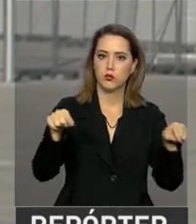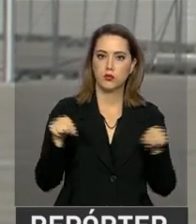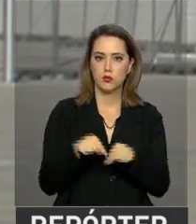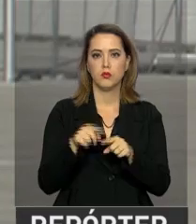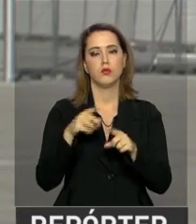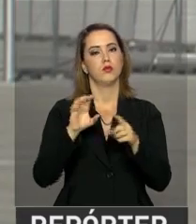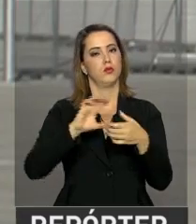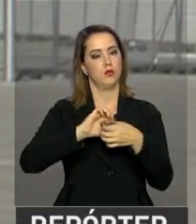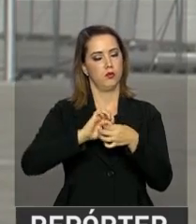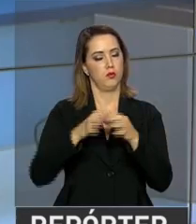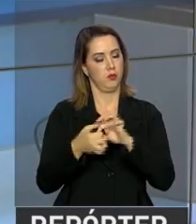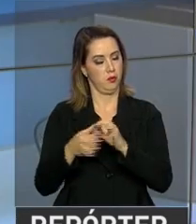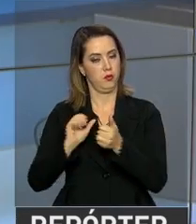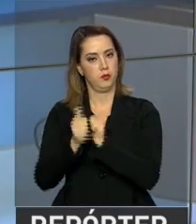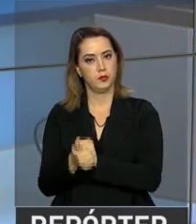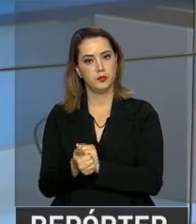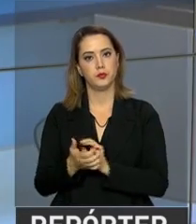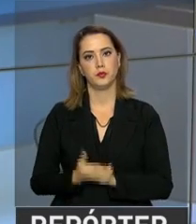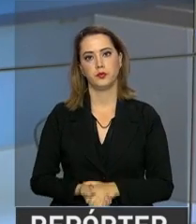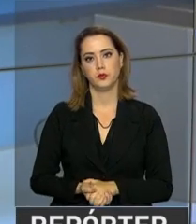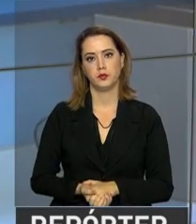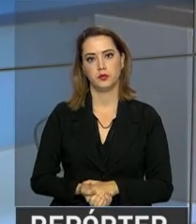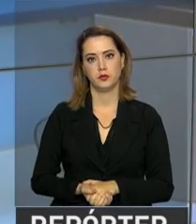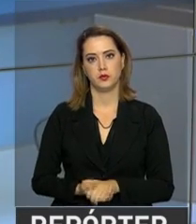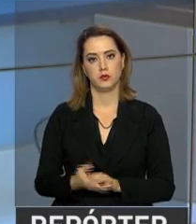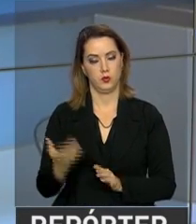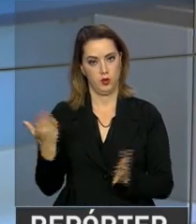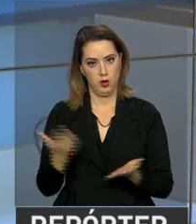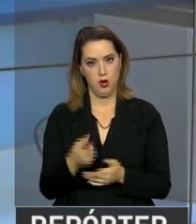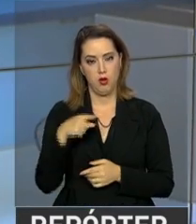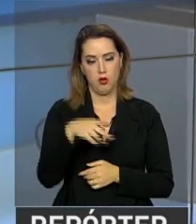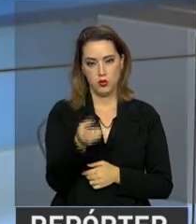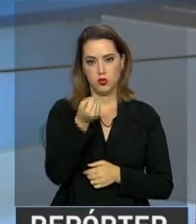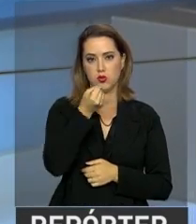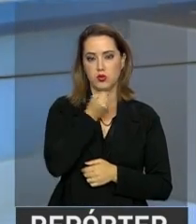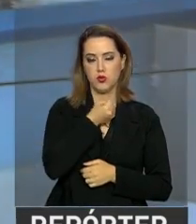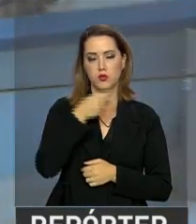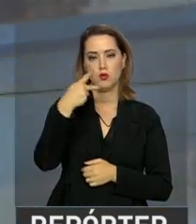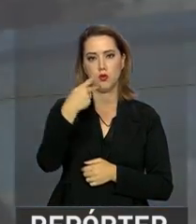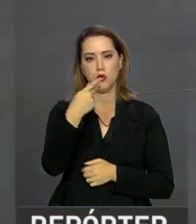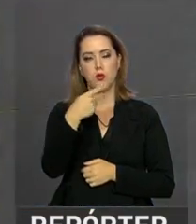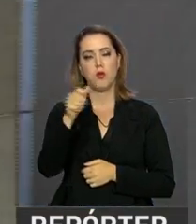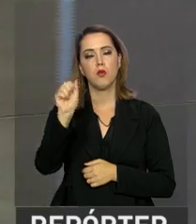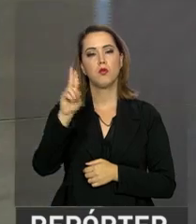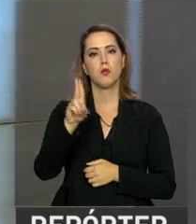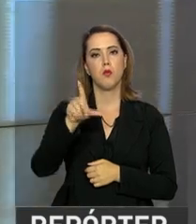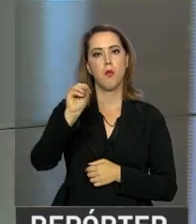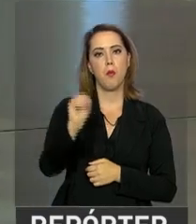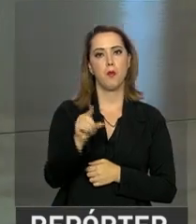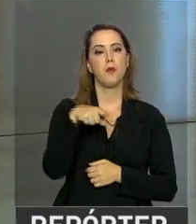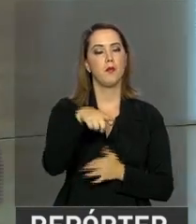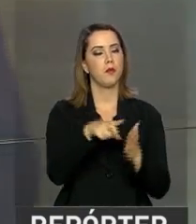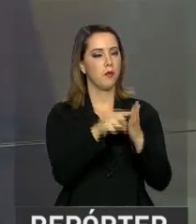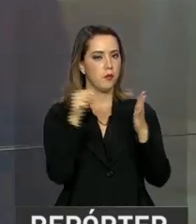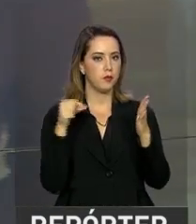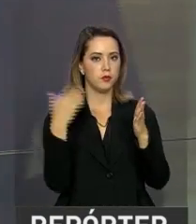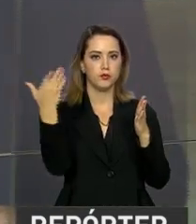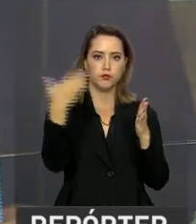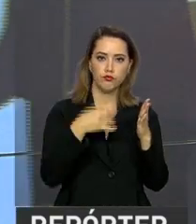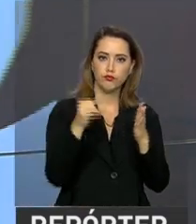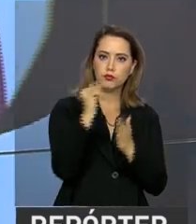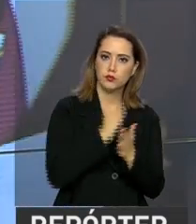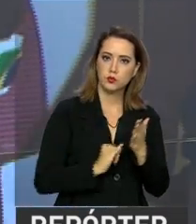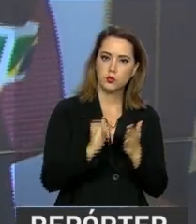Janeiro, Carolina Rocha. E nós vamos conversar agora com o repórter Paulo Lasalve, que está no Palácio do Planalto.